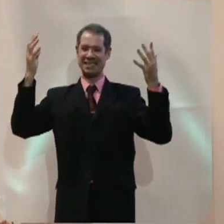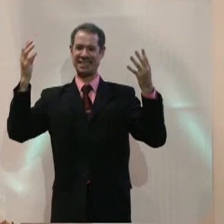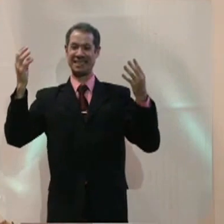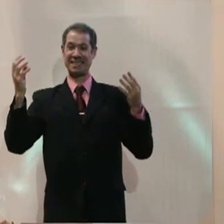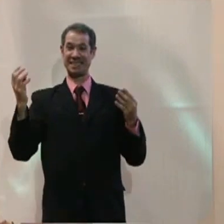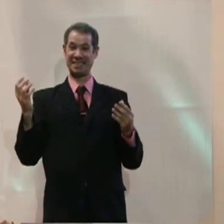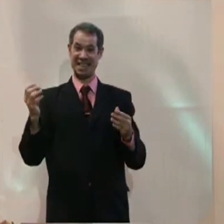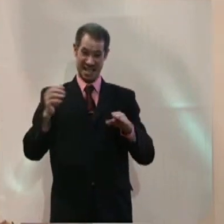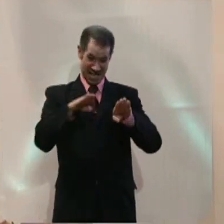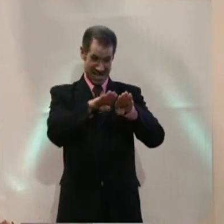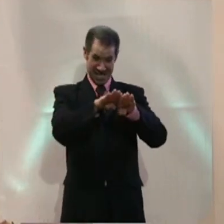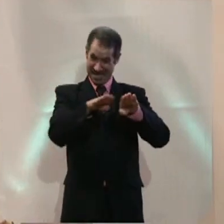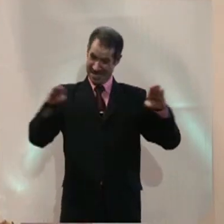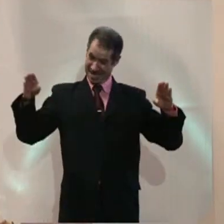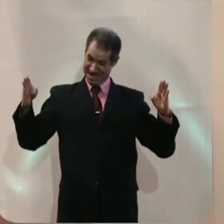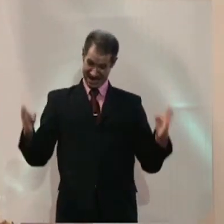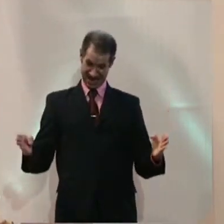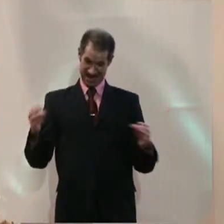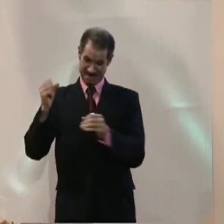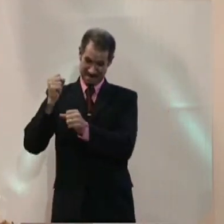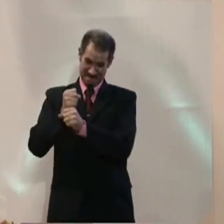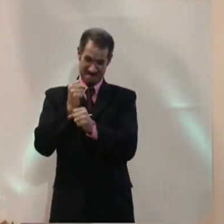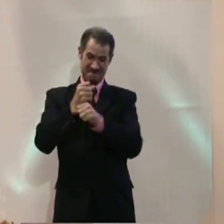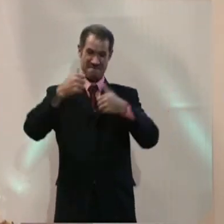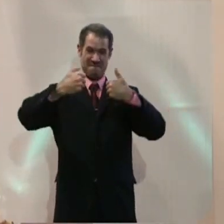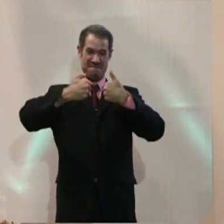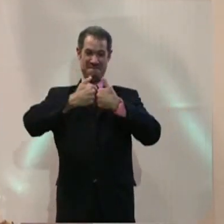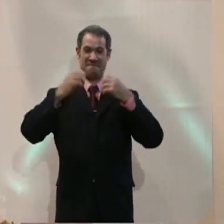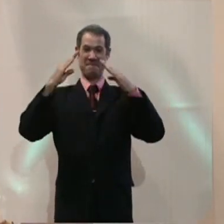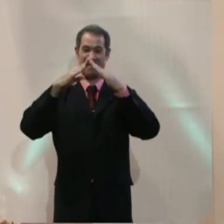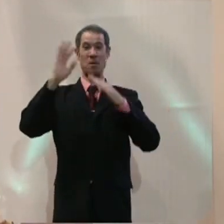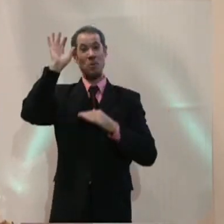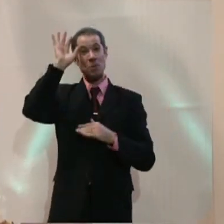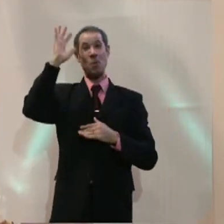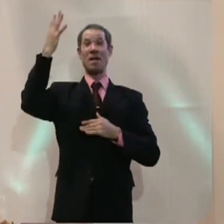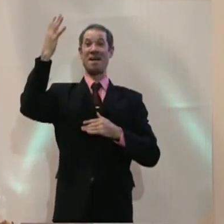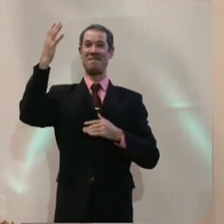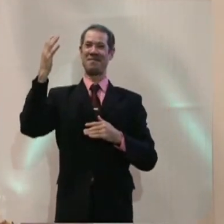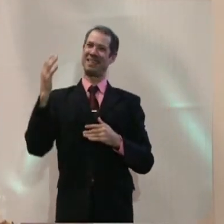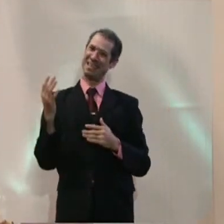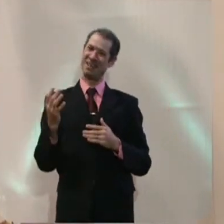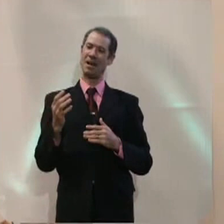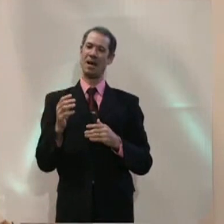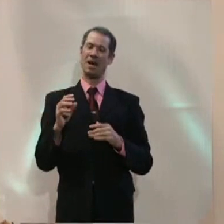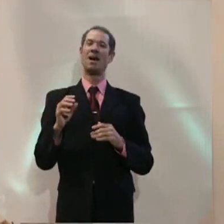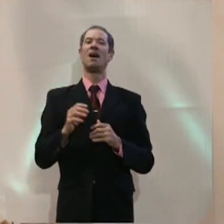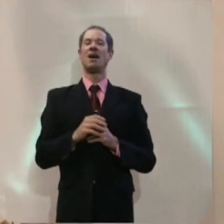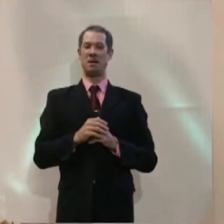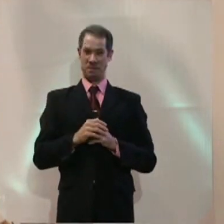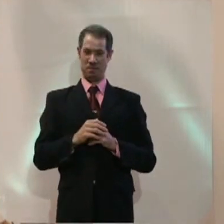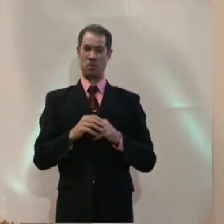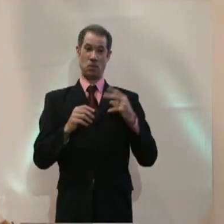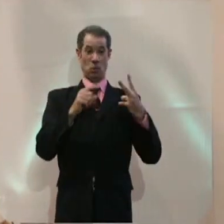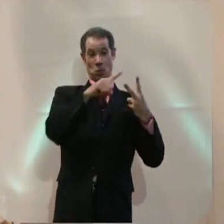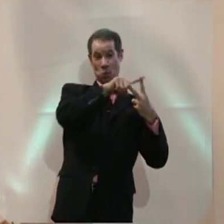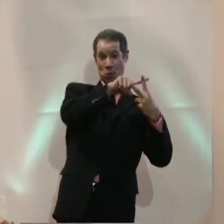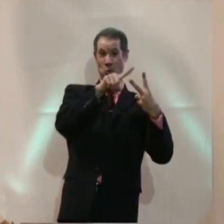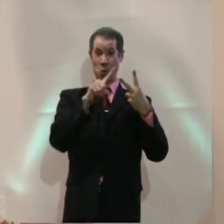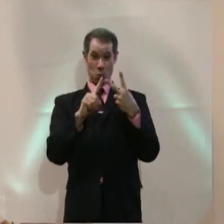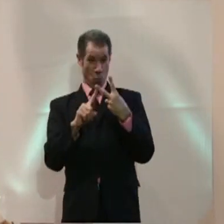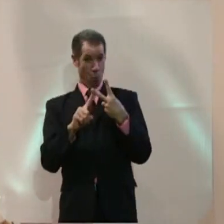lançado os alicerces do templo. E olha só o que aconteceu nessa festa. Nessa festa aconteceram duas